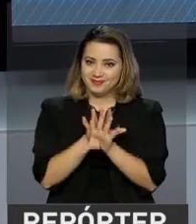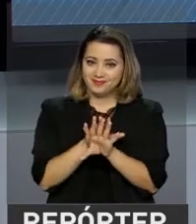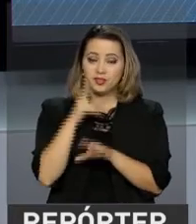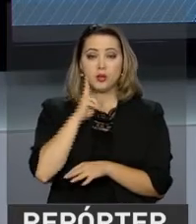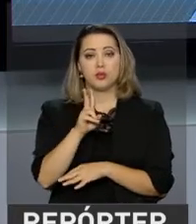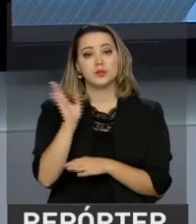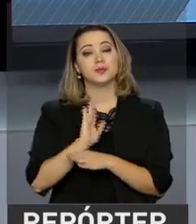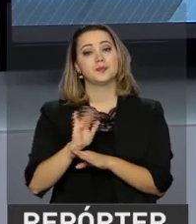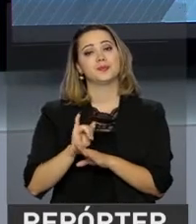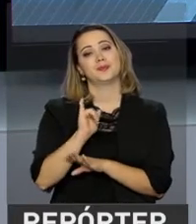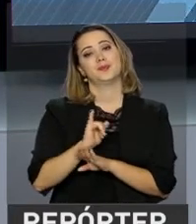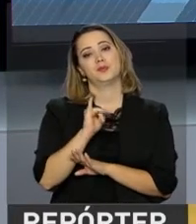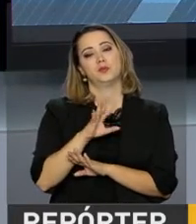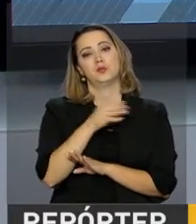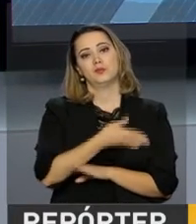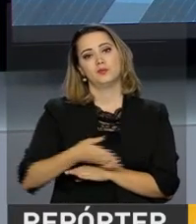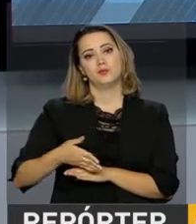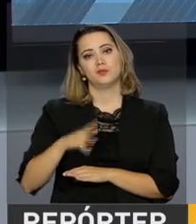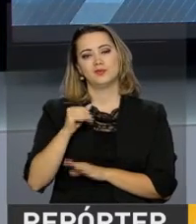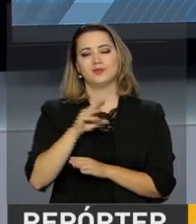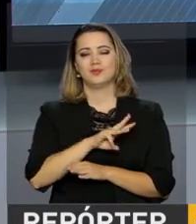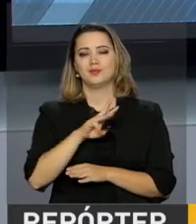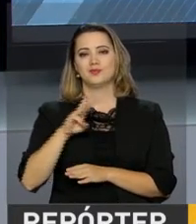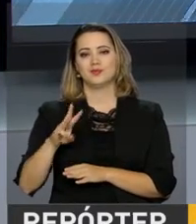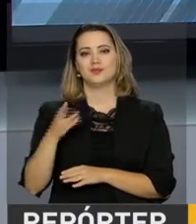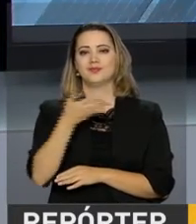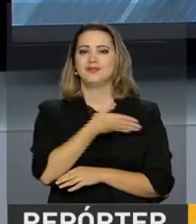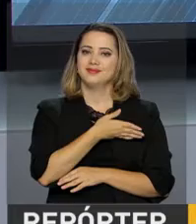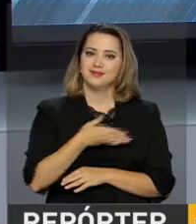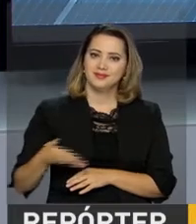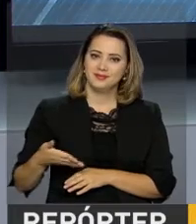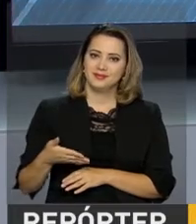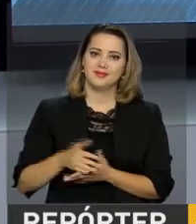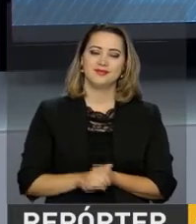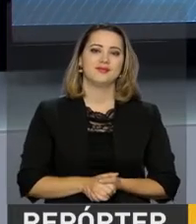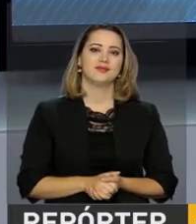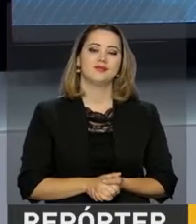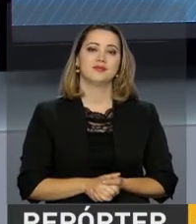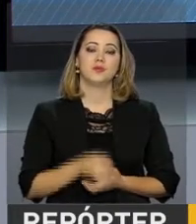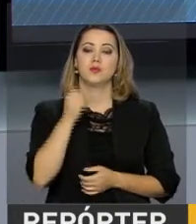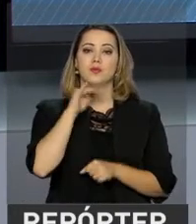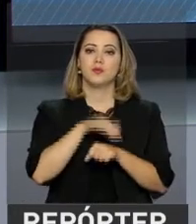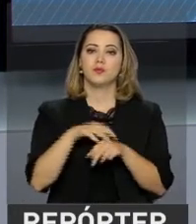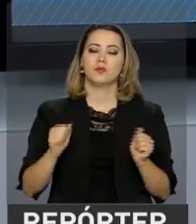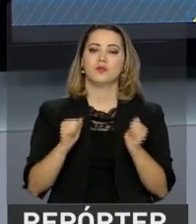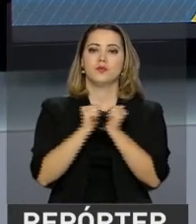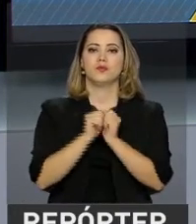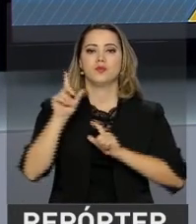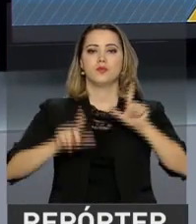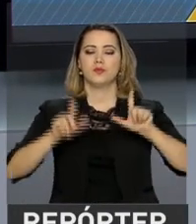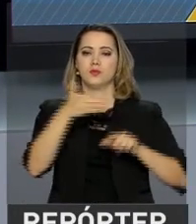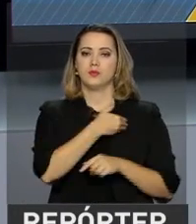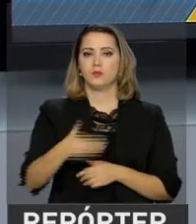você pode rever as reportagens no youtube e toda a nossa programação está disponível na internet uma boa noite pra você e